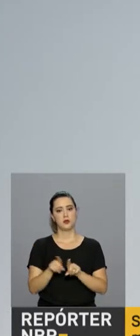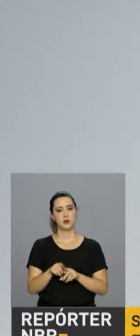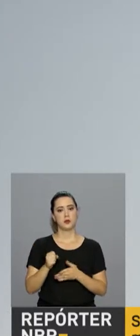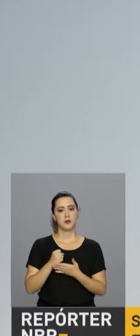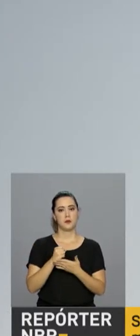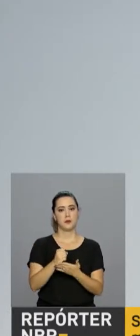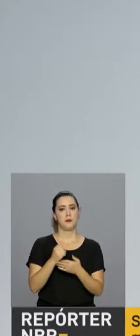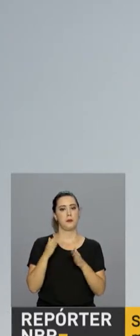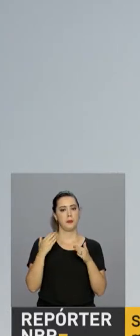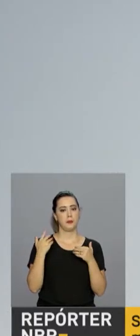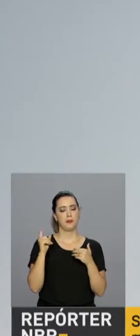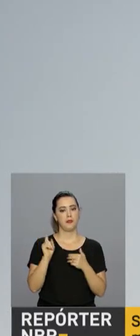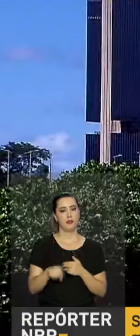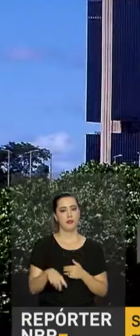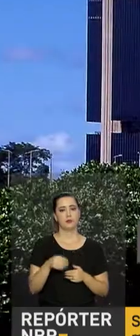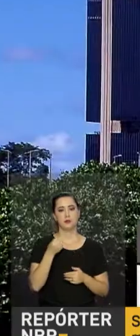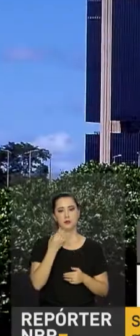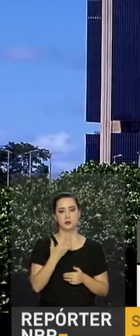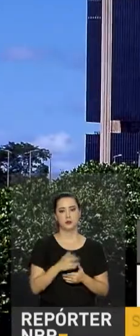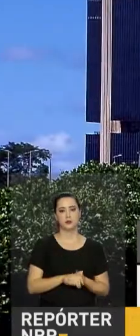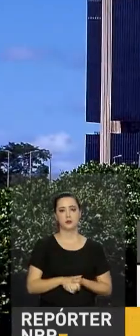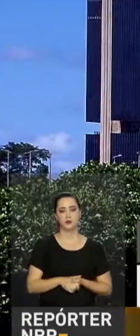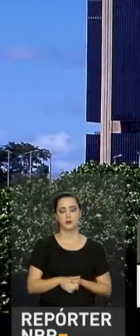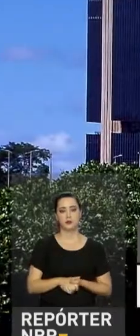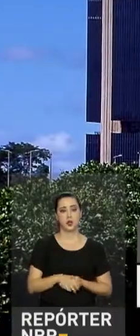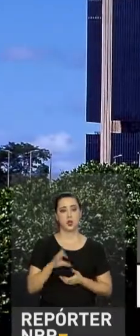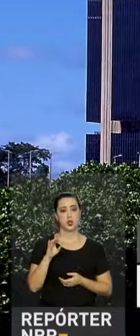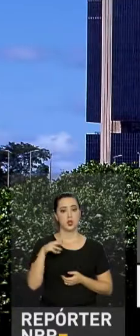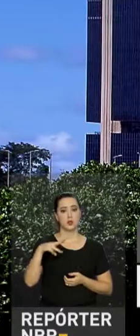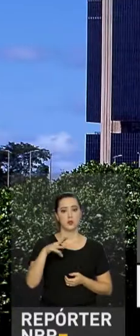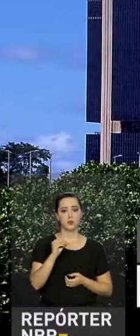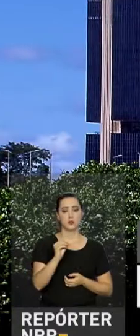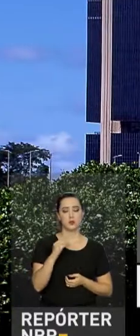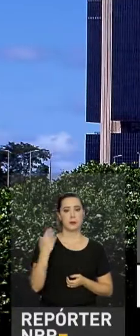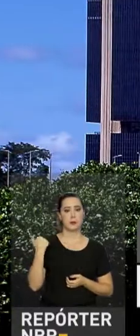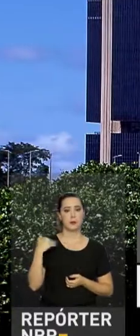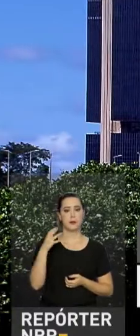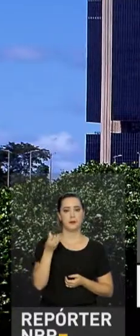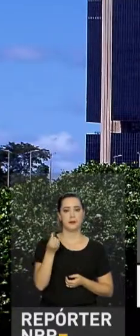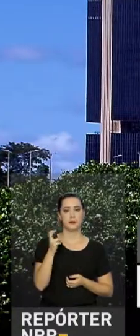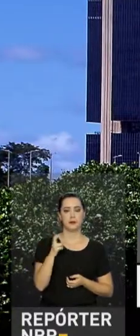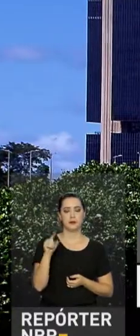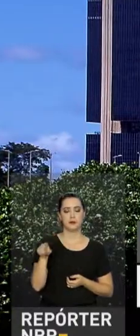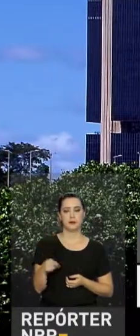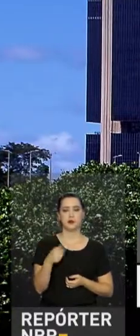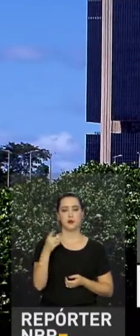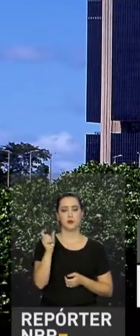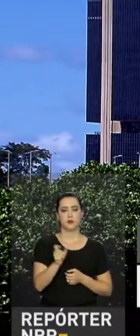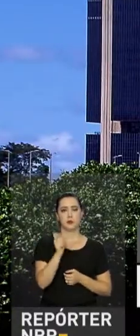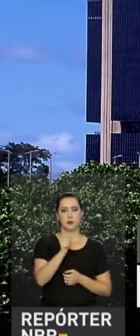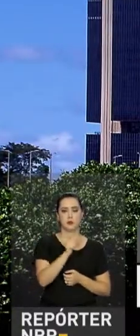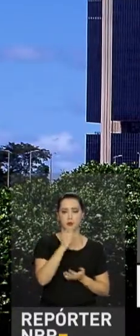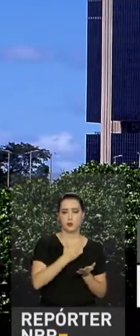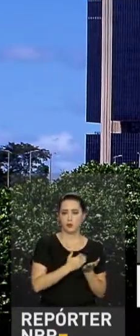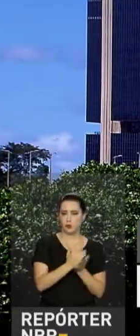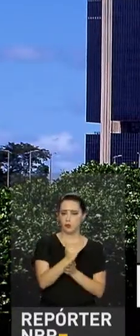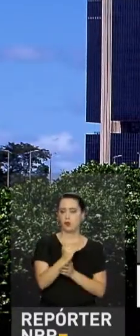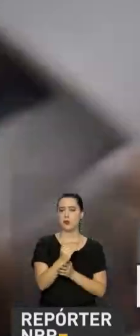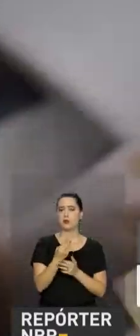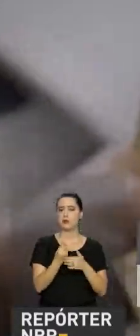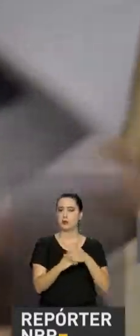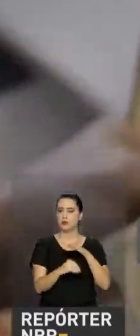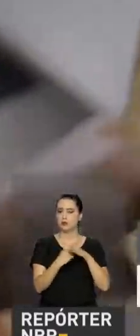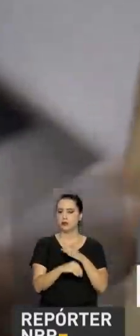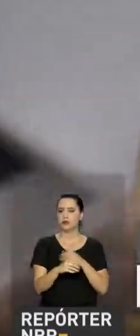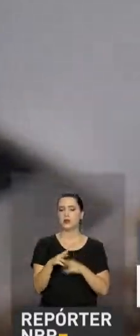então é bem pra só no mês de março mais de 65 mil pessoas começaram a investir no tesouro direto no brasil